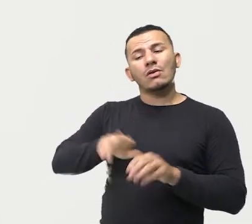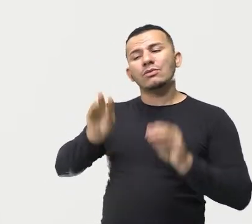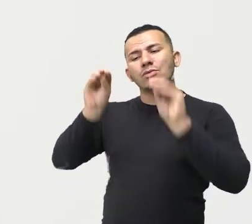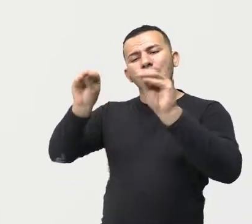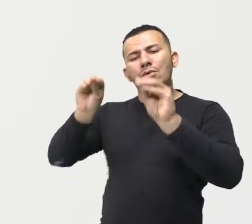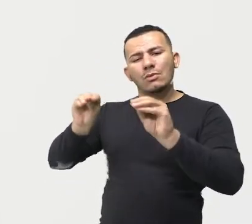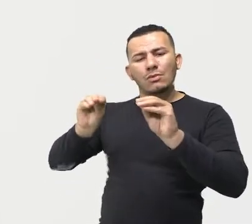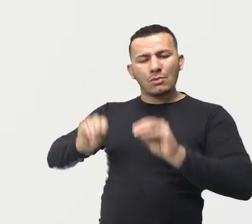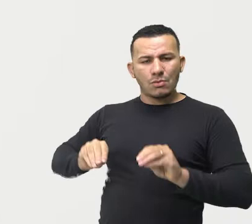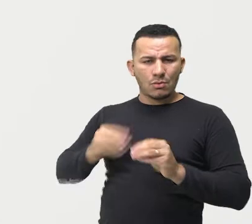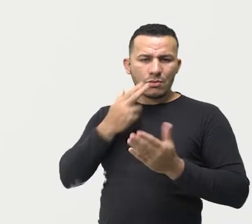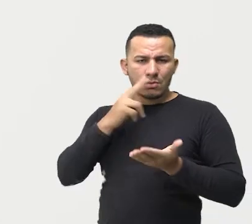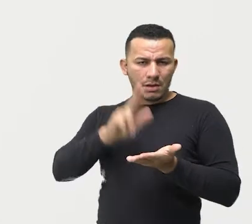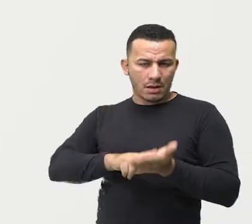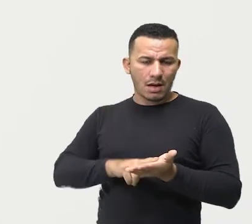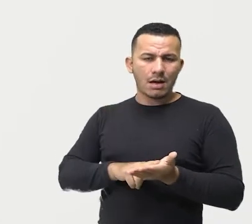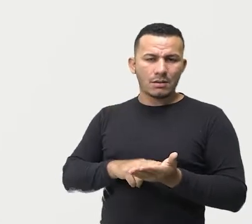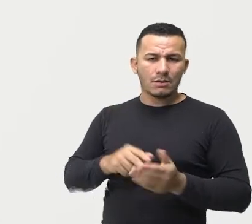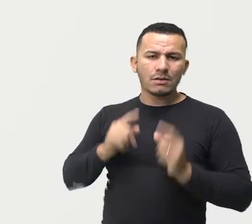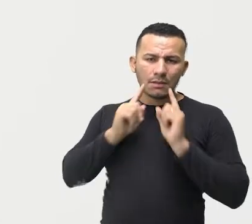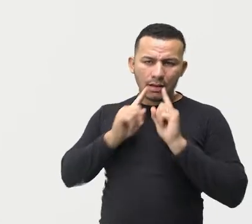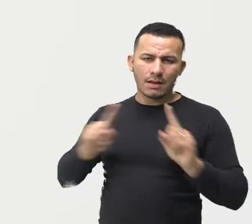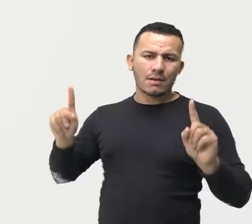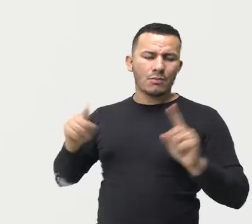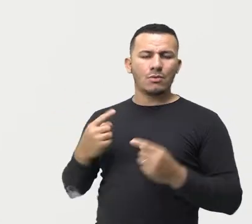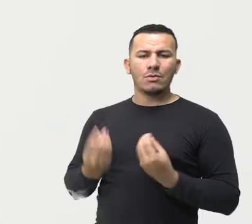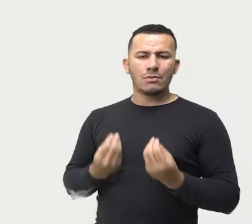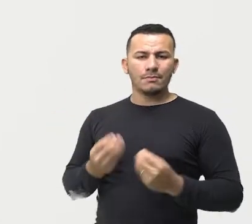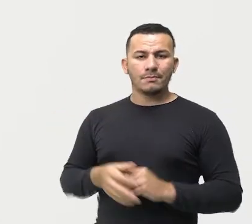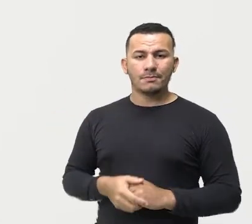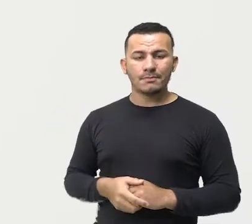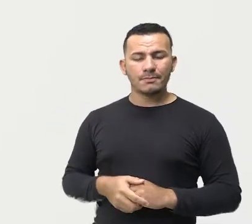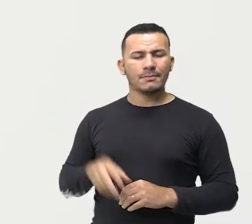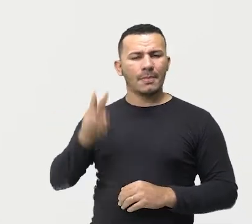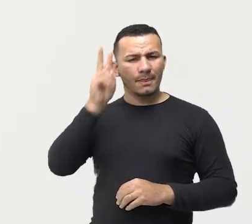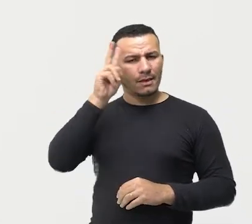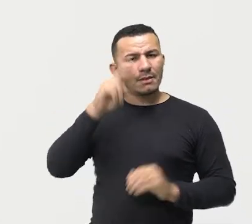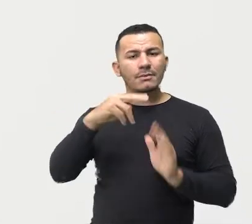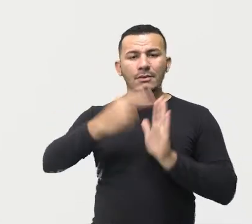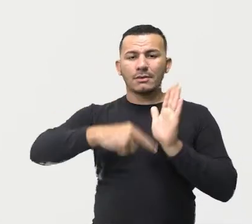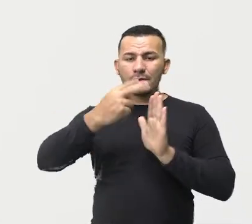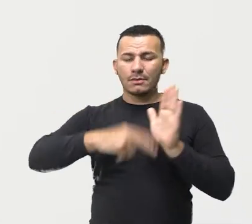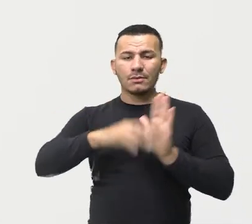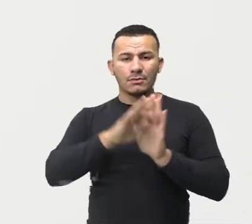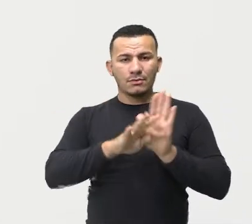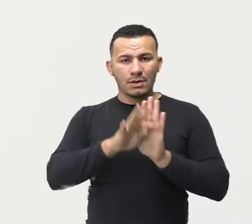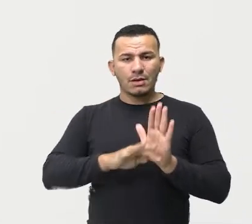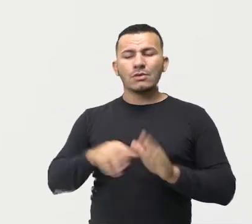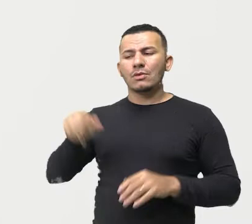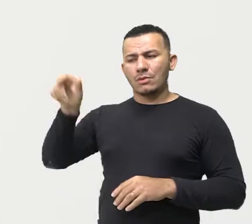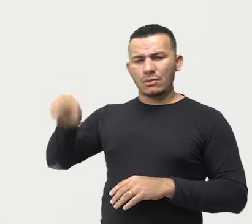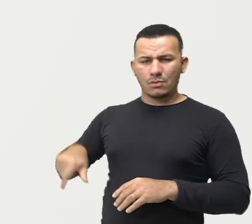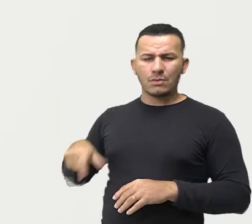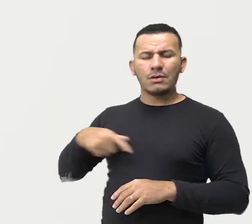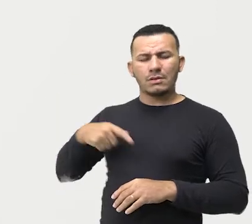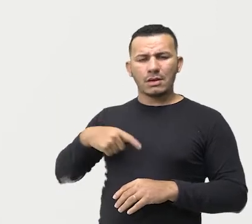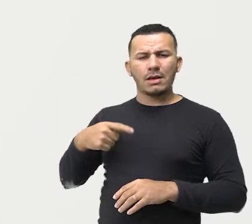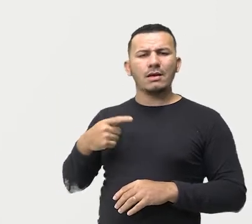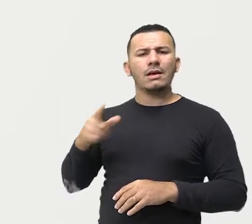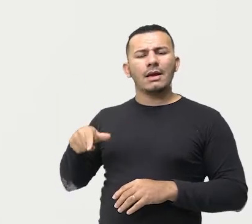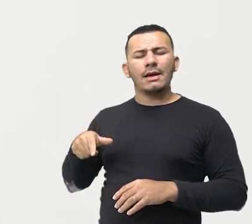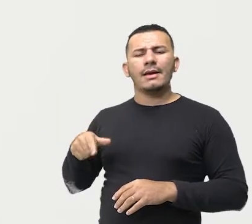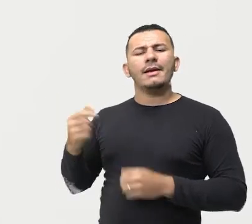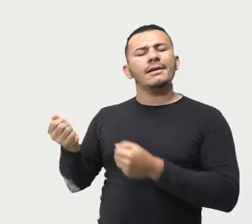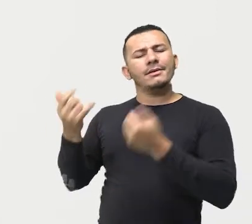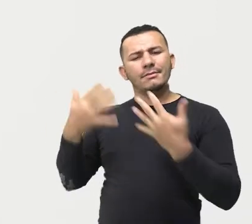que fez com que ela reclamasse Observe que a gente encontrou lá no nosso texto que o autor conta para gente ou